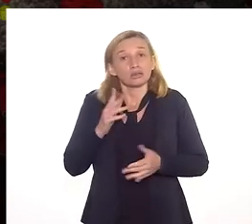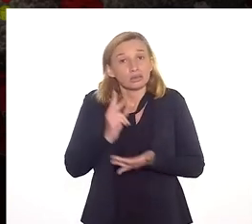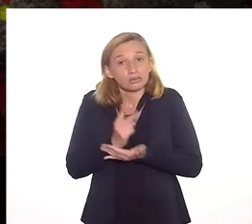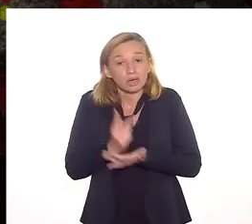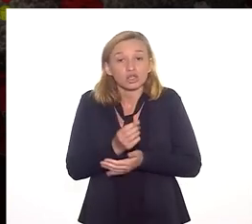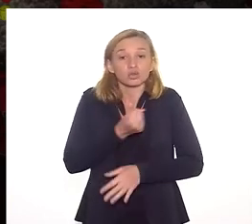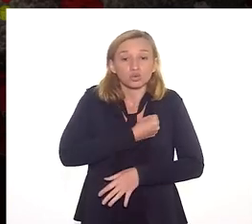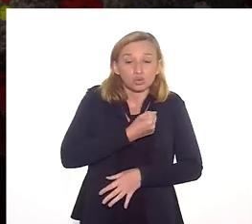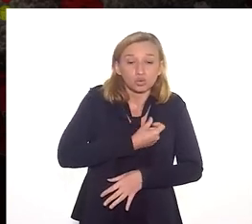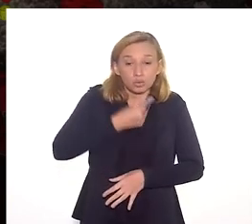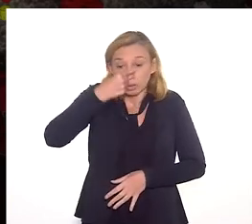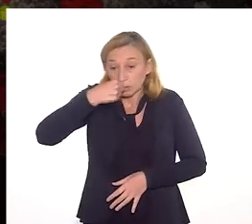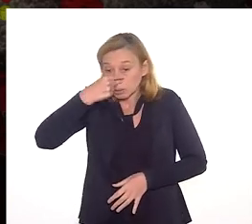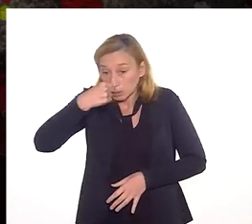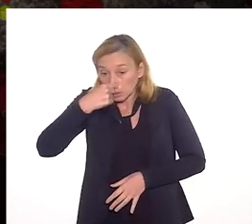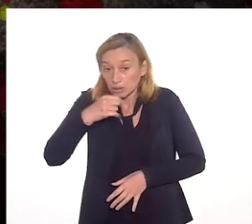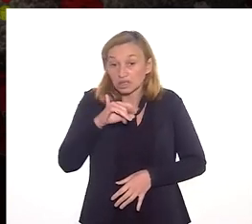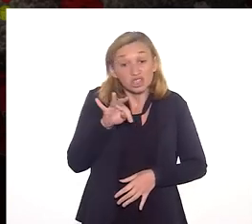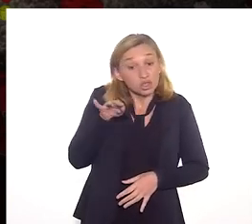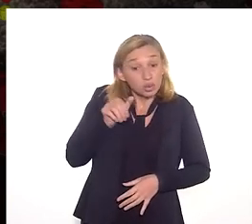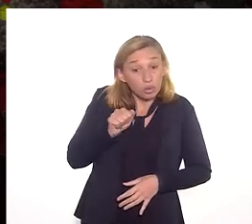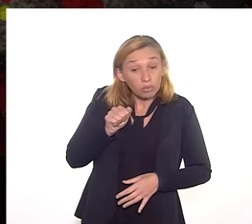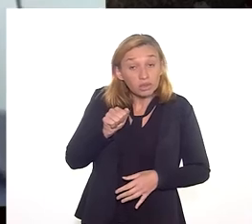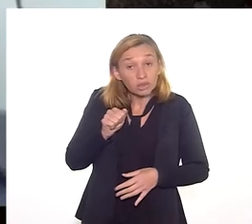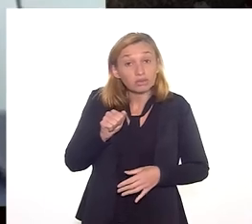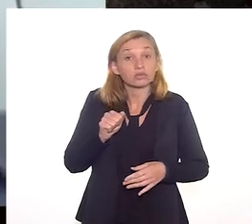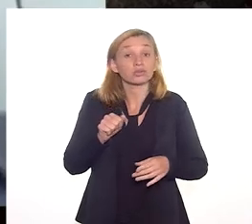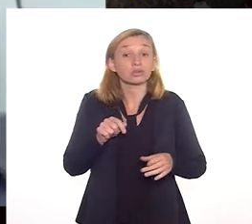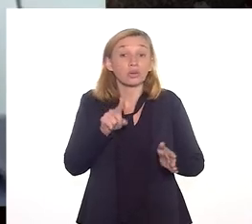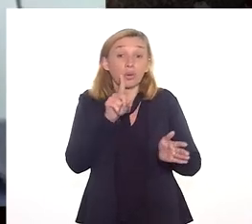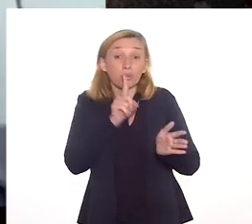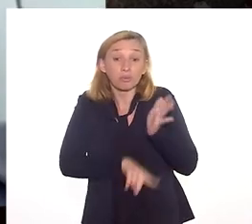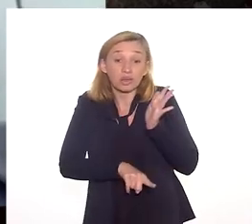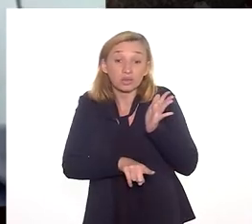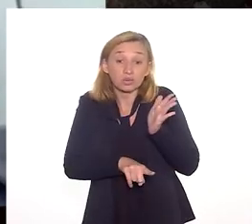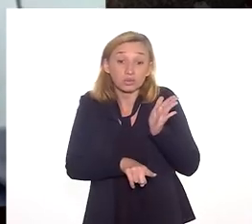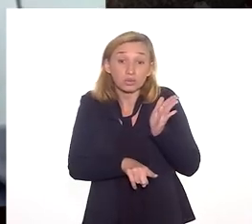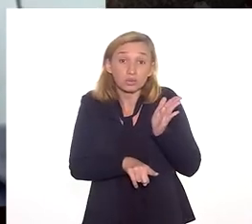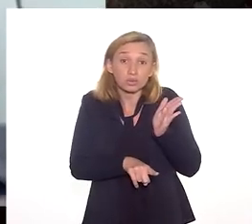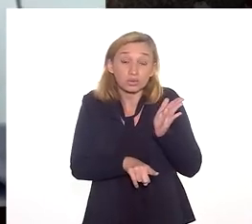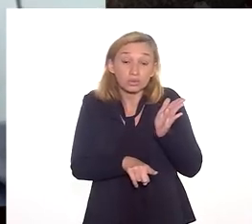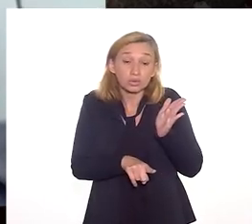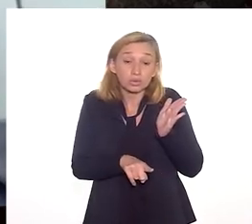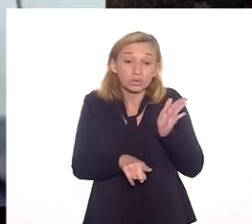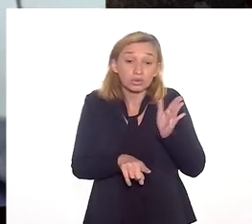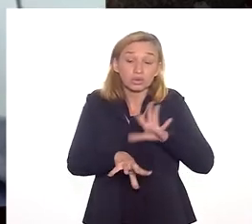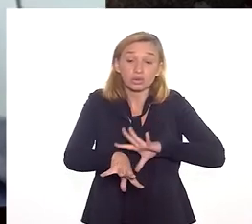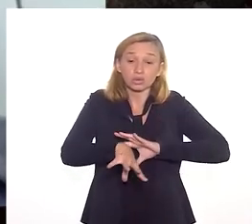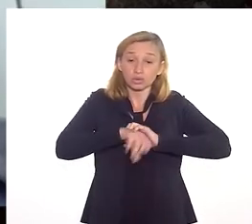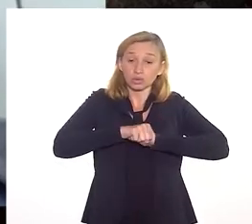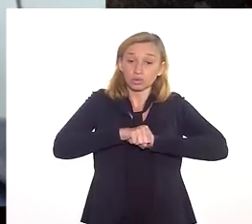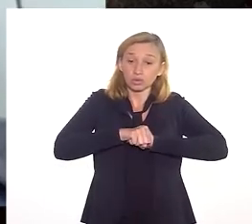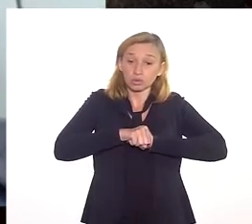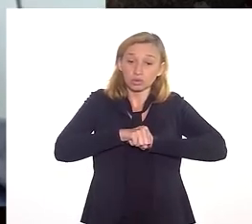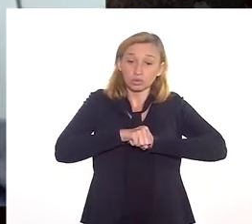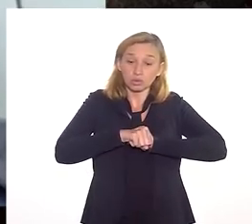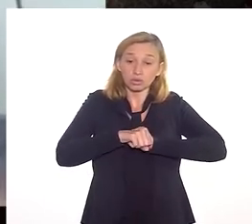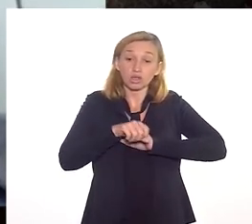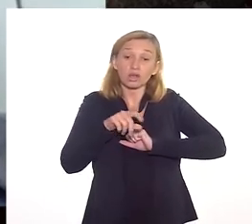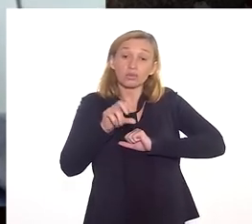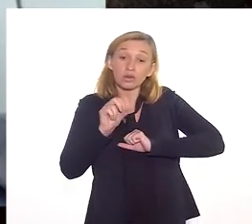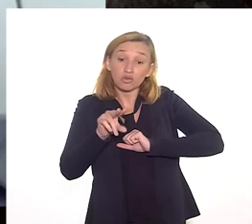mesmo número de síndrome gripal, né, de sintomas, com menos contaminadas